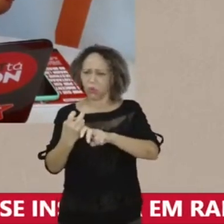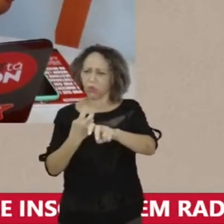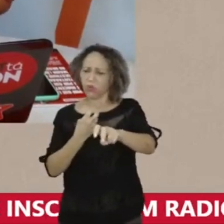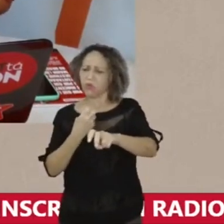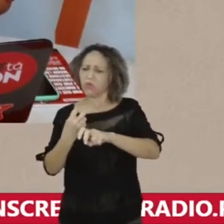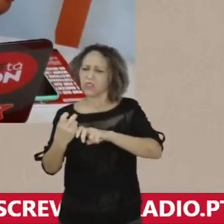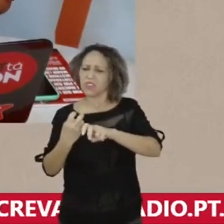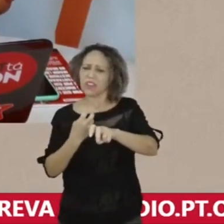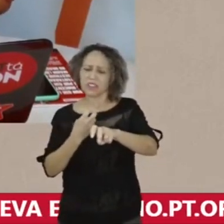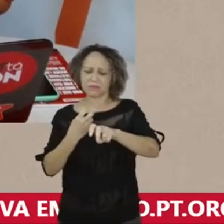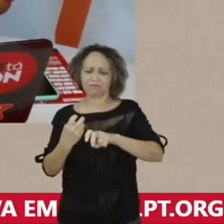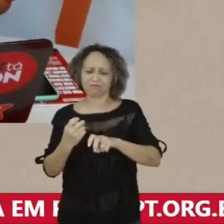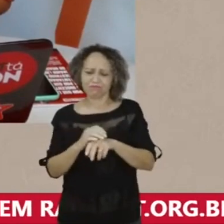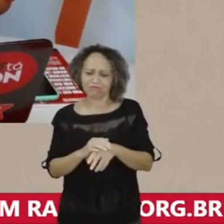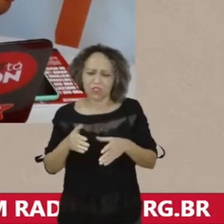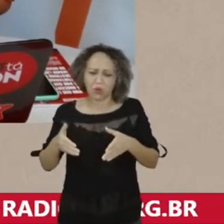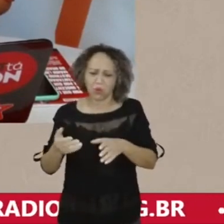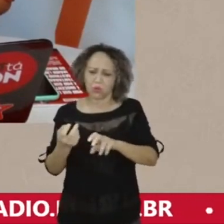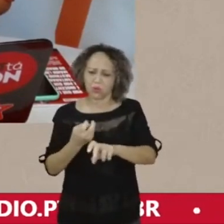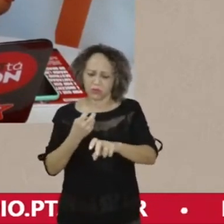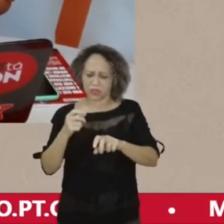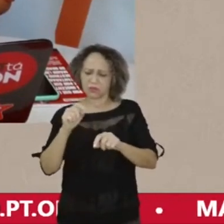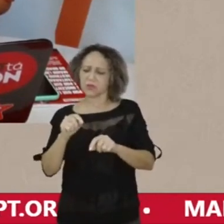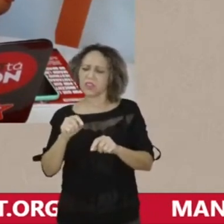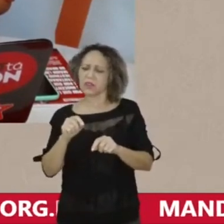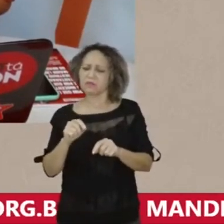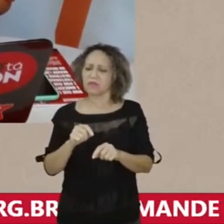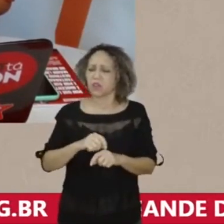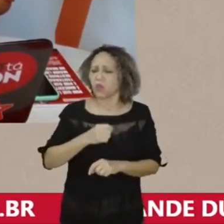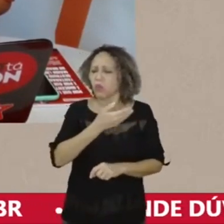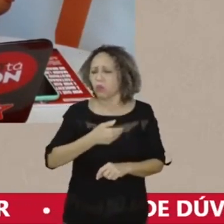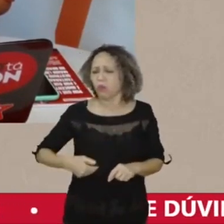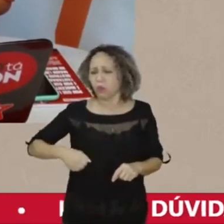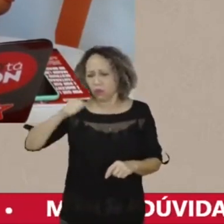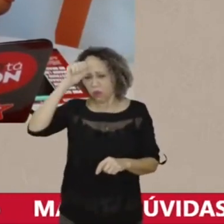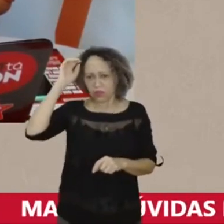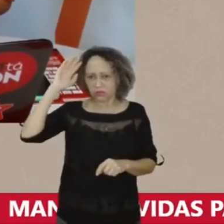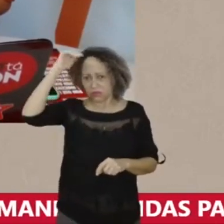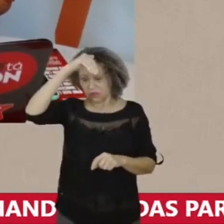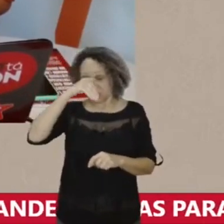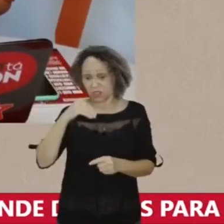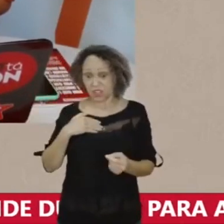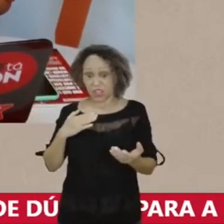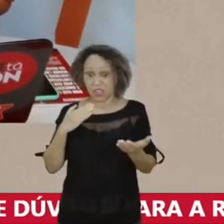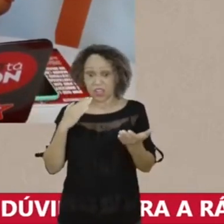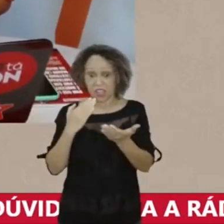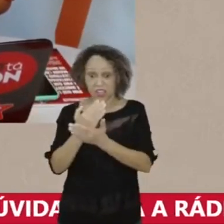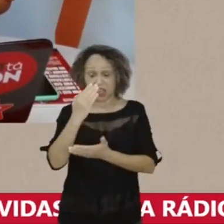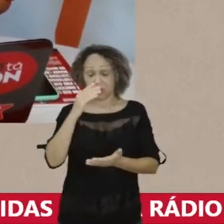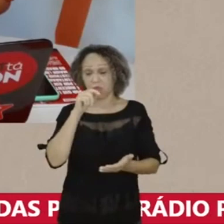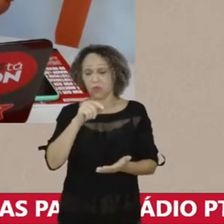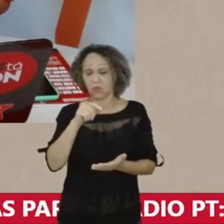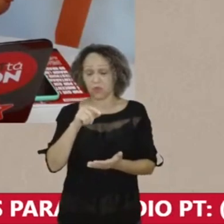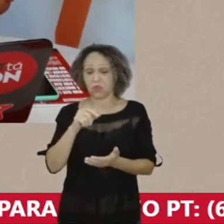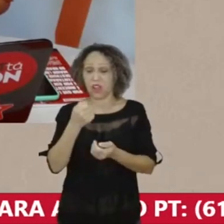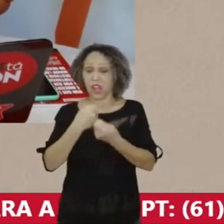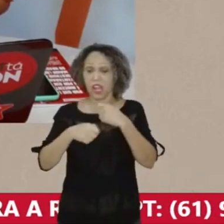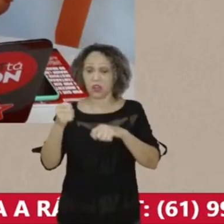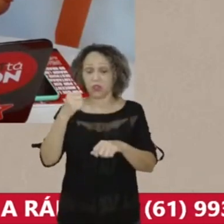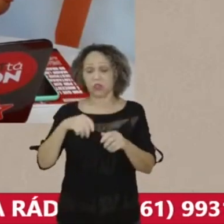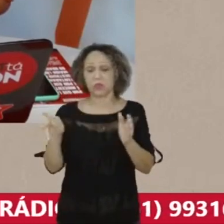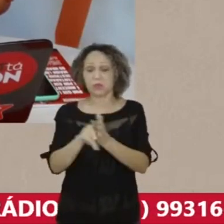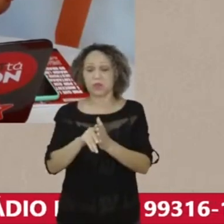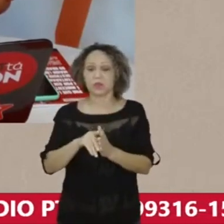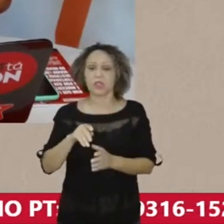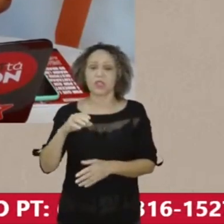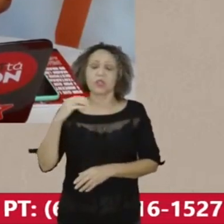disso é o seguinte: por mais um equívoco do governo, aprovou-se a autonomia do Banco Central, que basicamente só olha para os índices de inflação